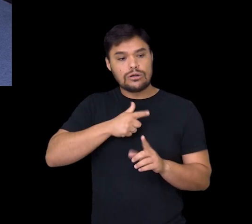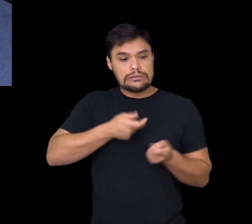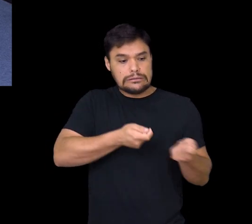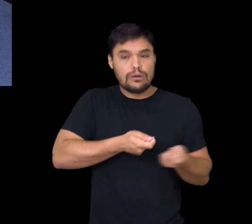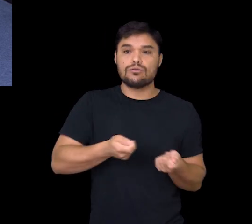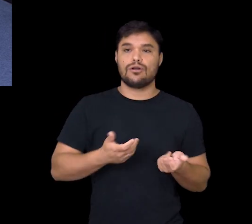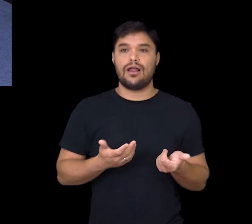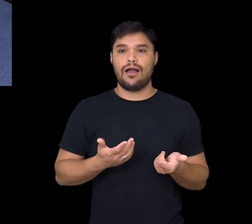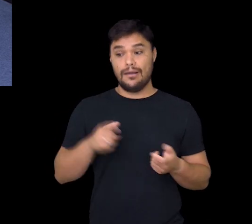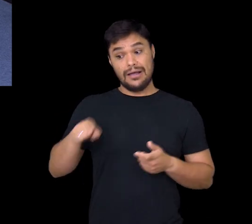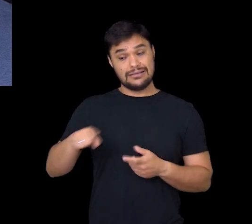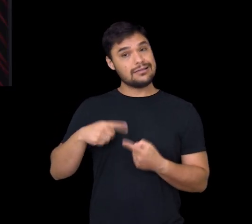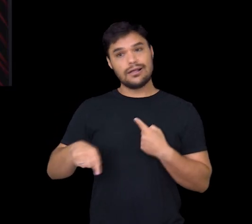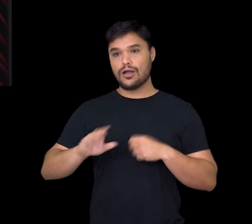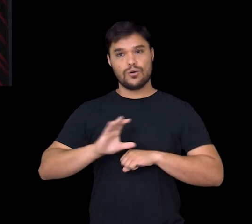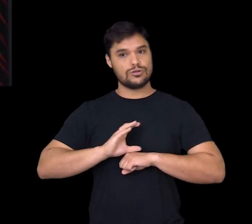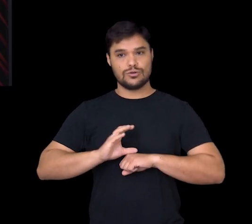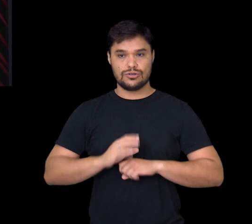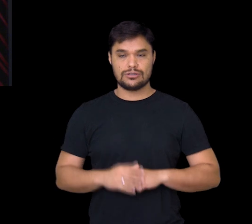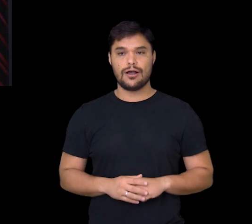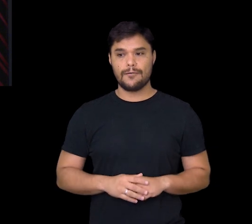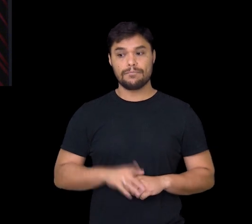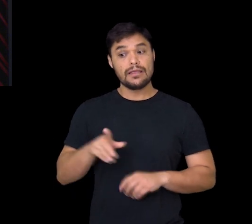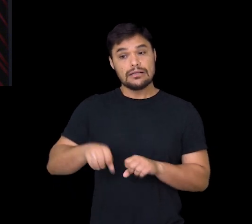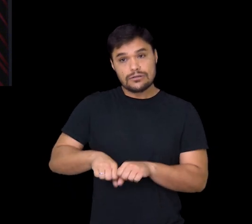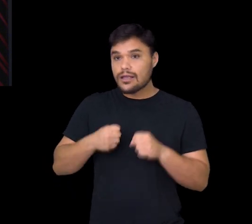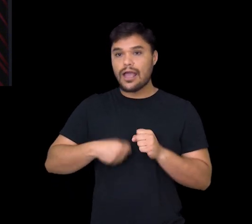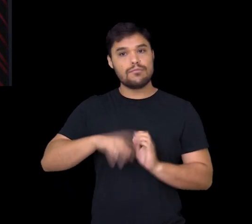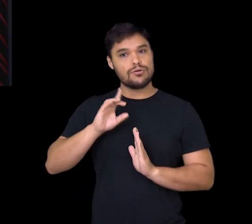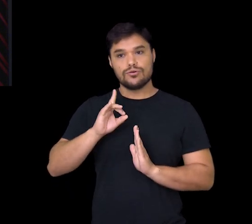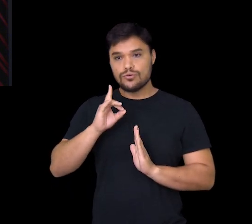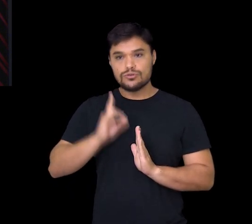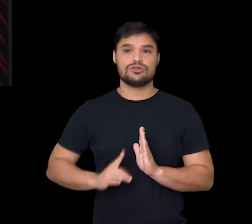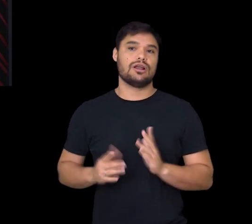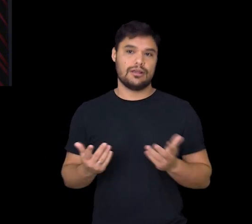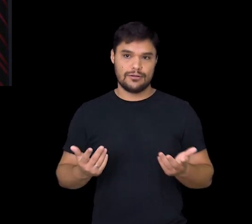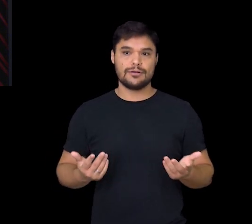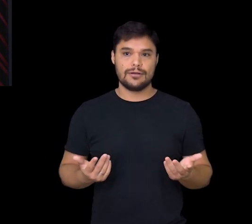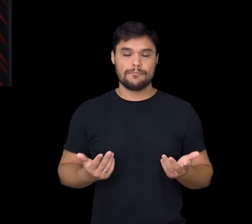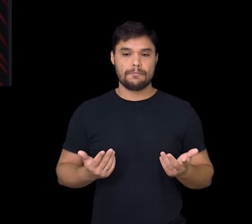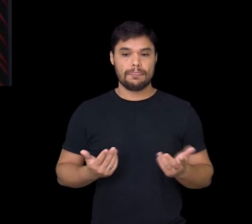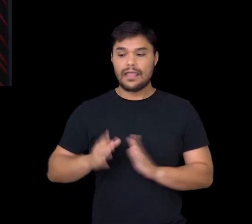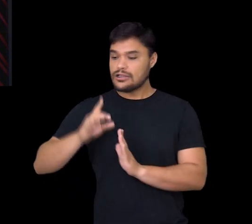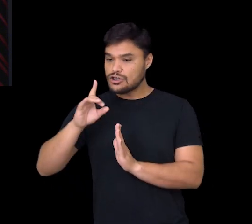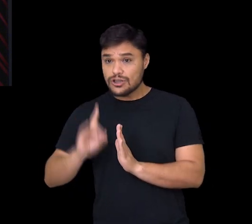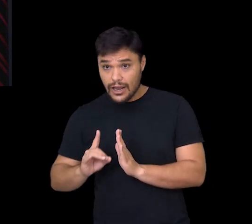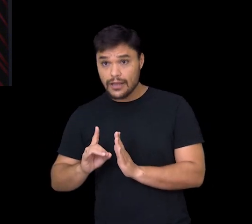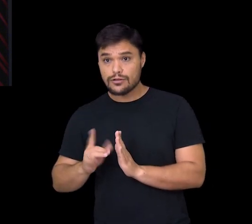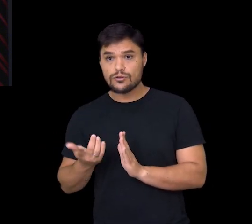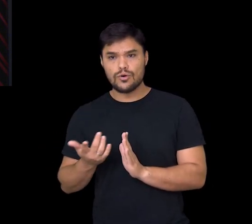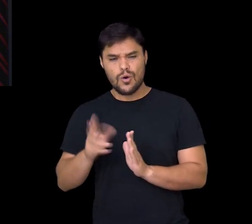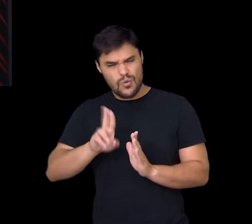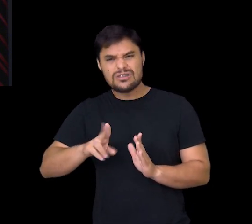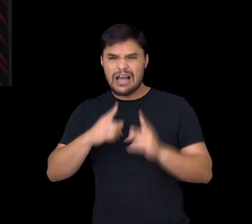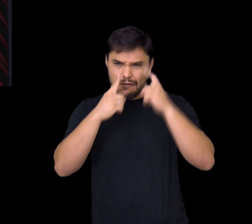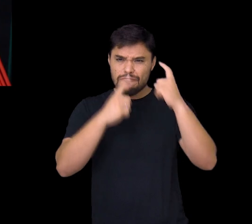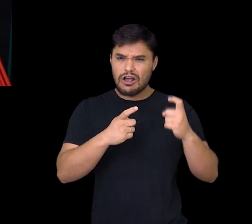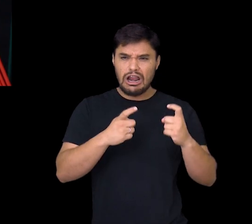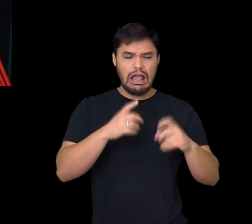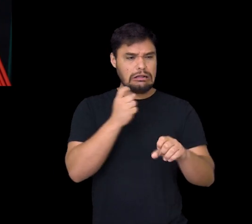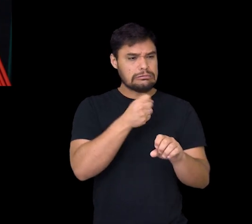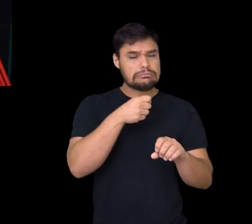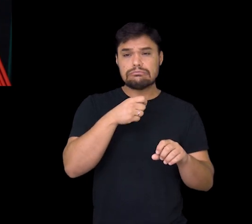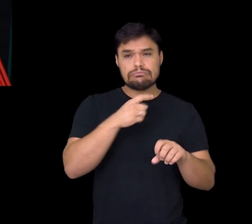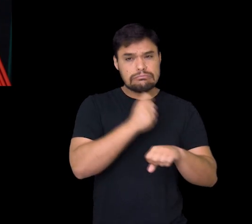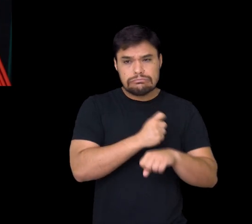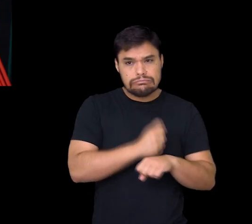de determinada base, só que é uma pauta inconstitucional, que fere o direito fundamental. Então, não tem direito de se fazer política agredindo,